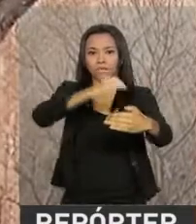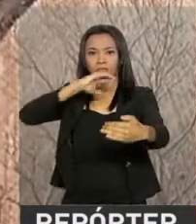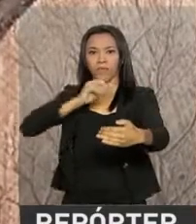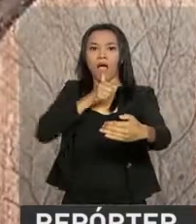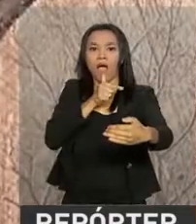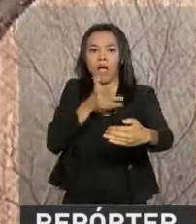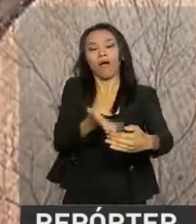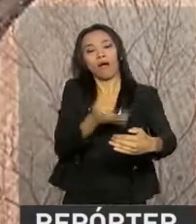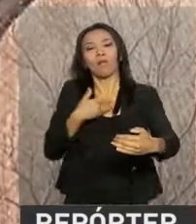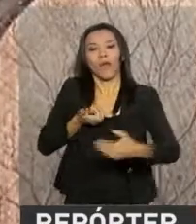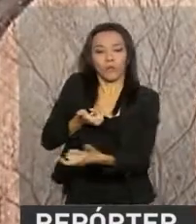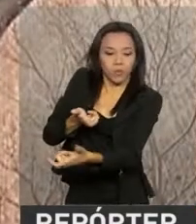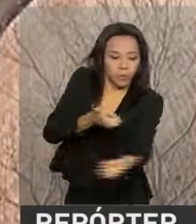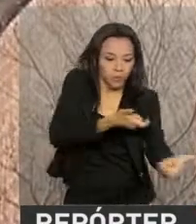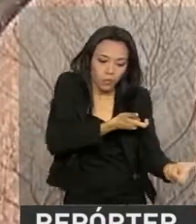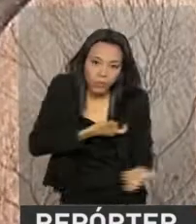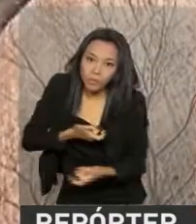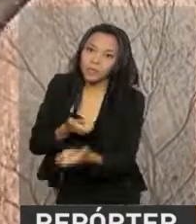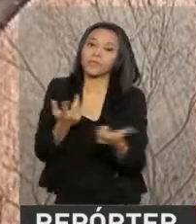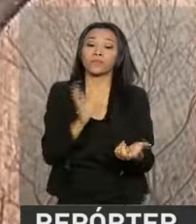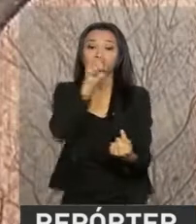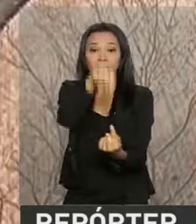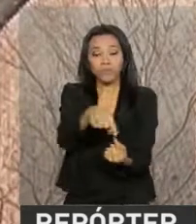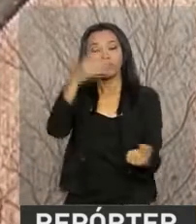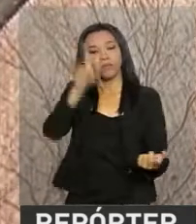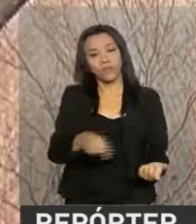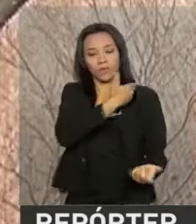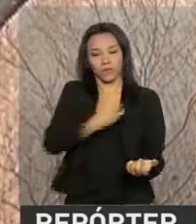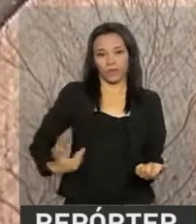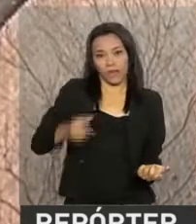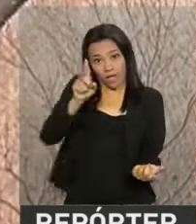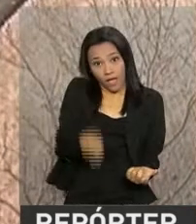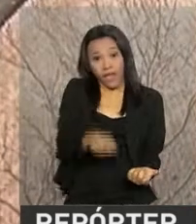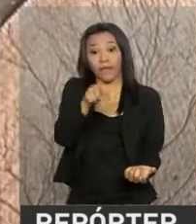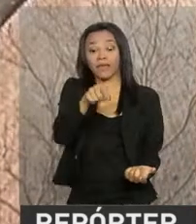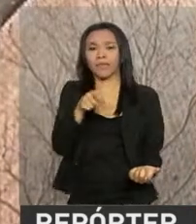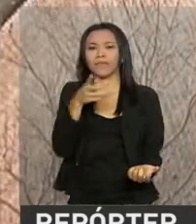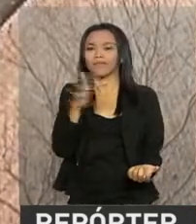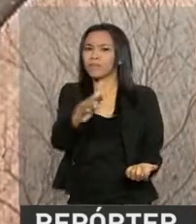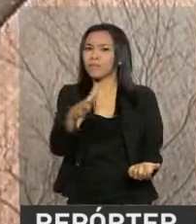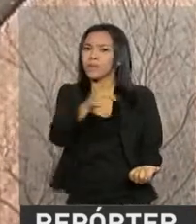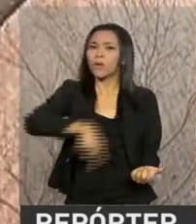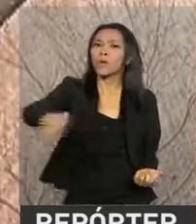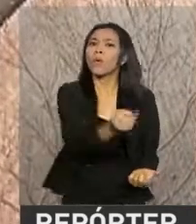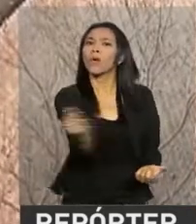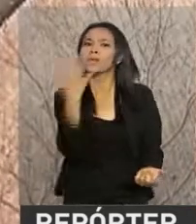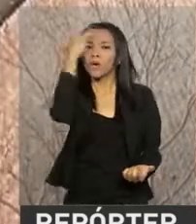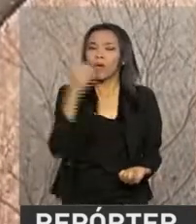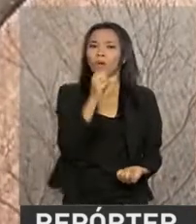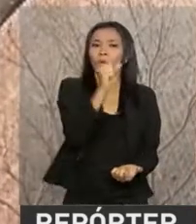recuperar e modernizar o reservatório a meta que ele volte a abastecer com água uma população estimada em